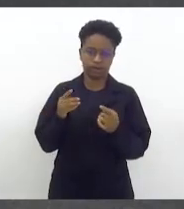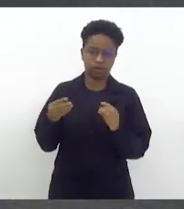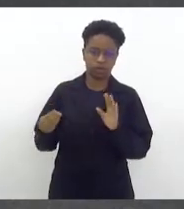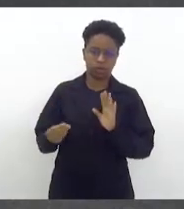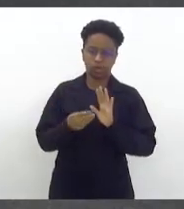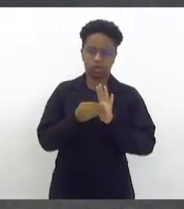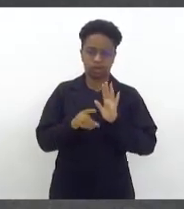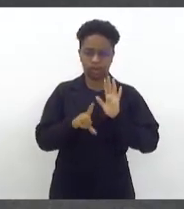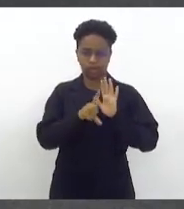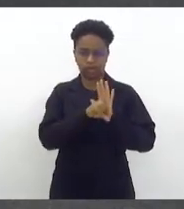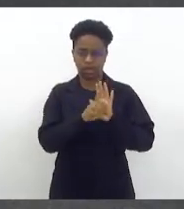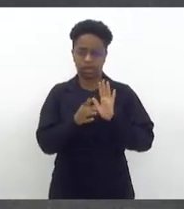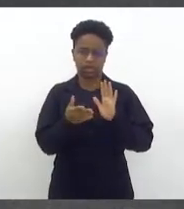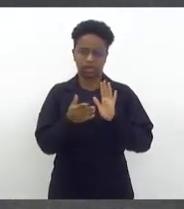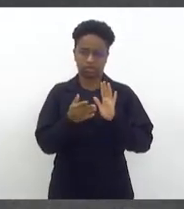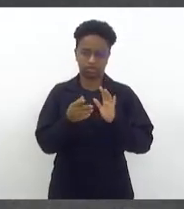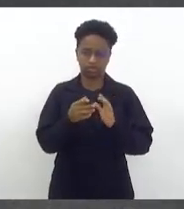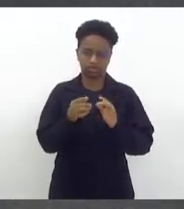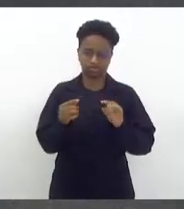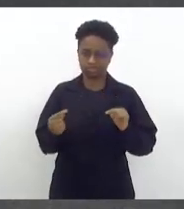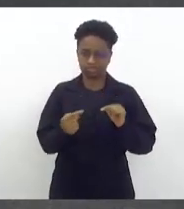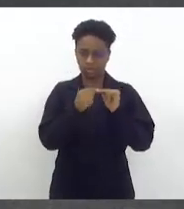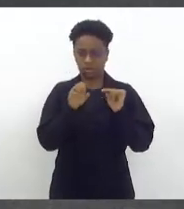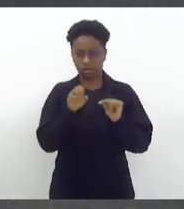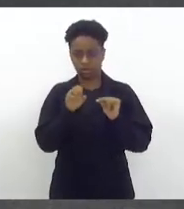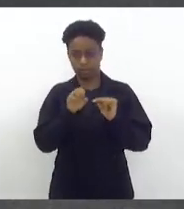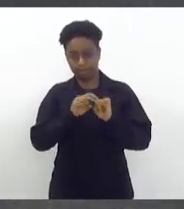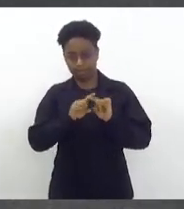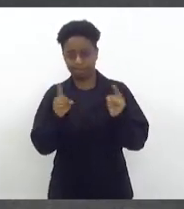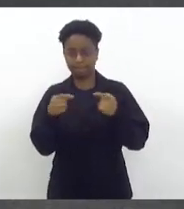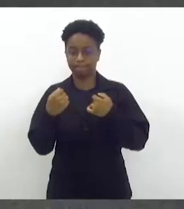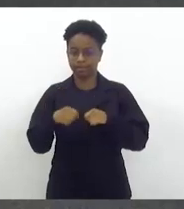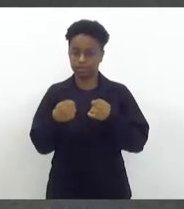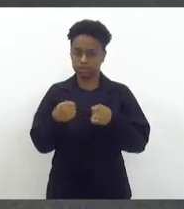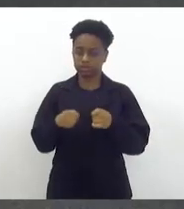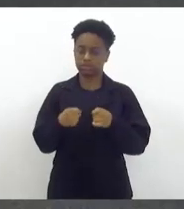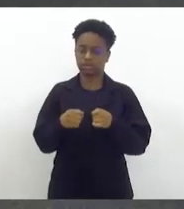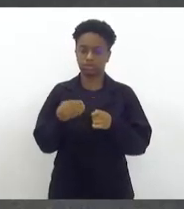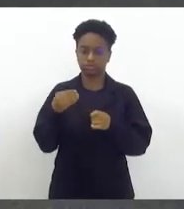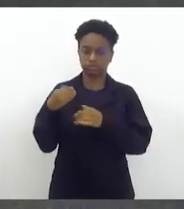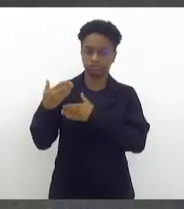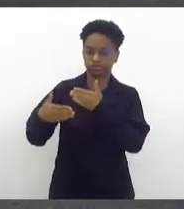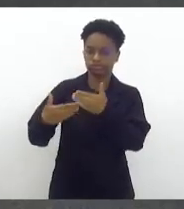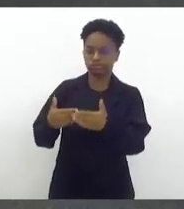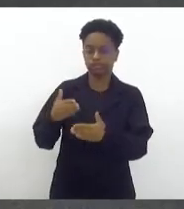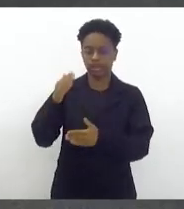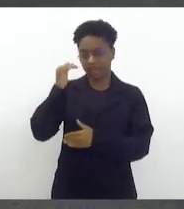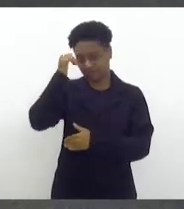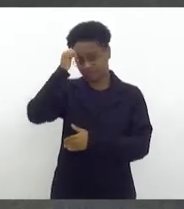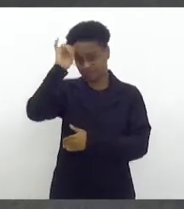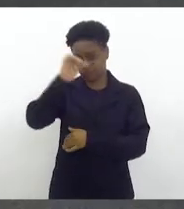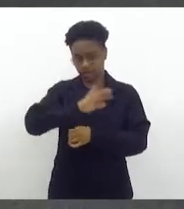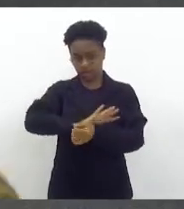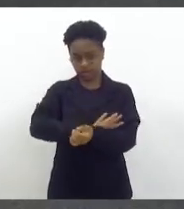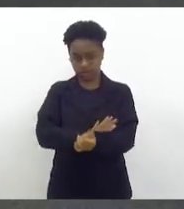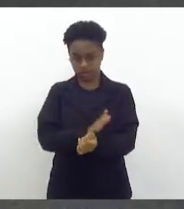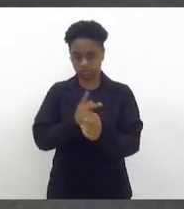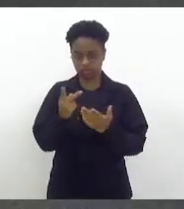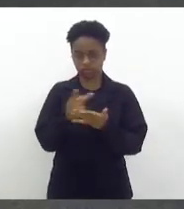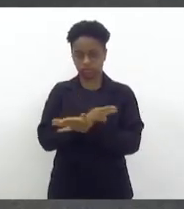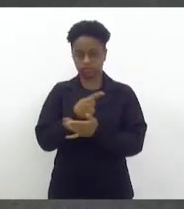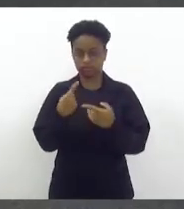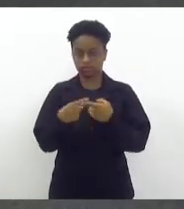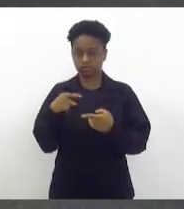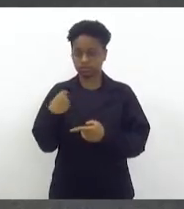lei, mas que a gente possa também ter processos de prevenção a esse racismo, porque a gente sabe que esse é